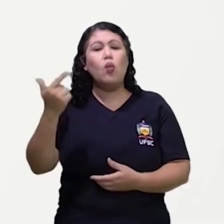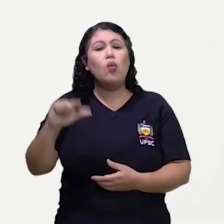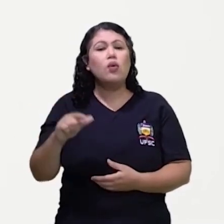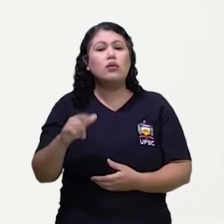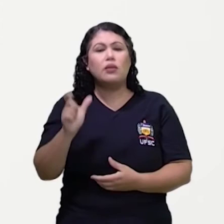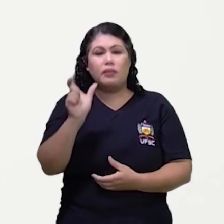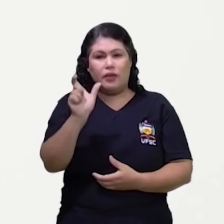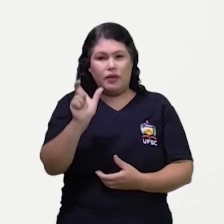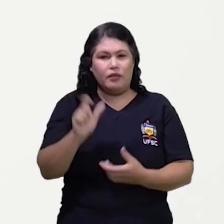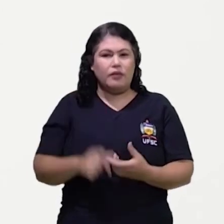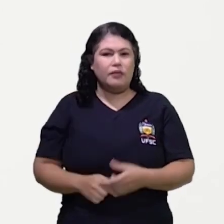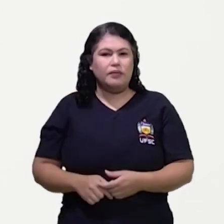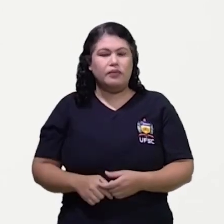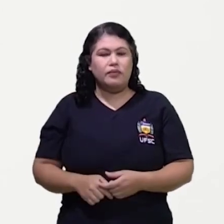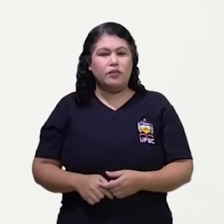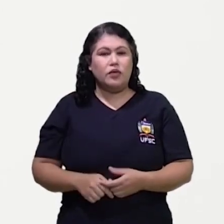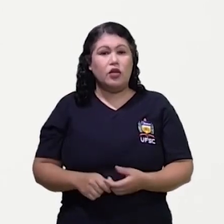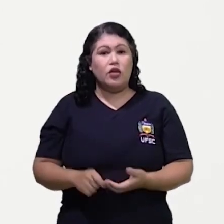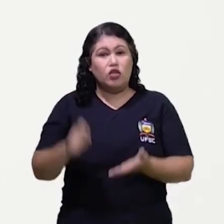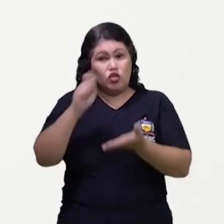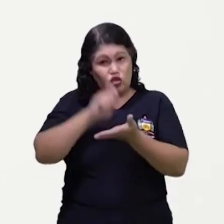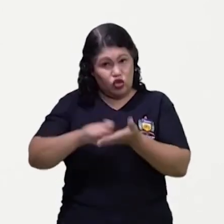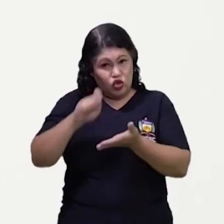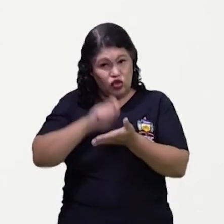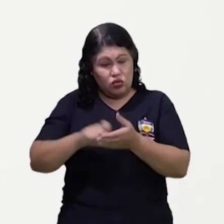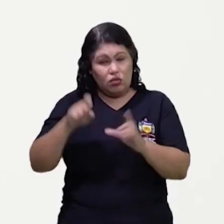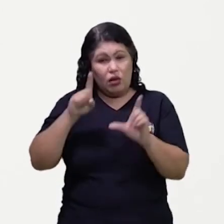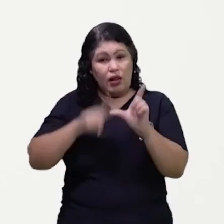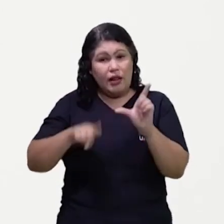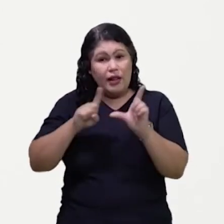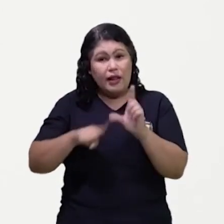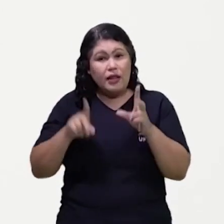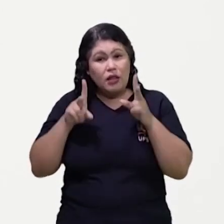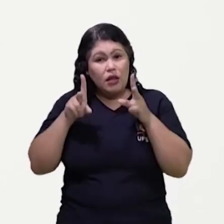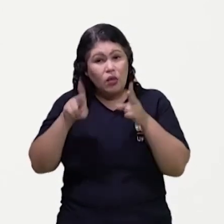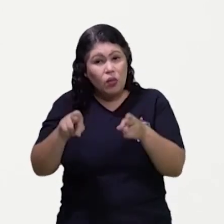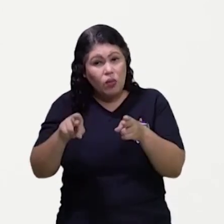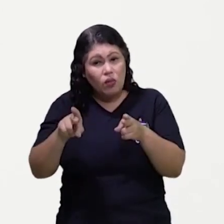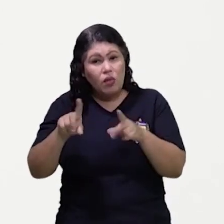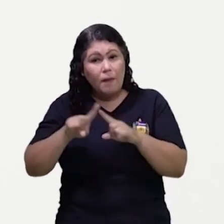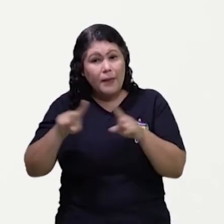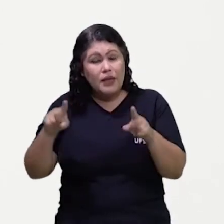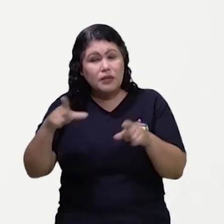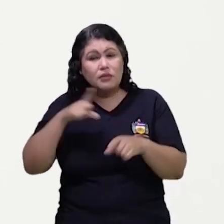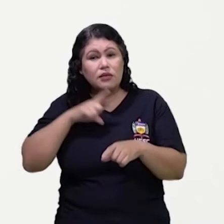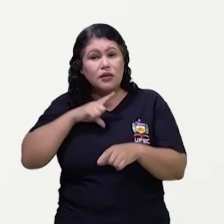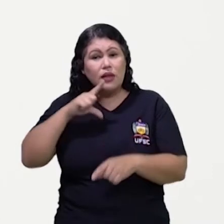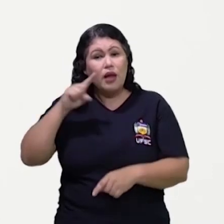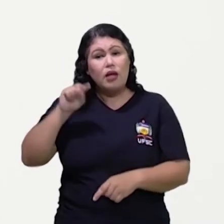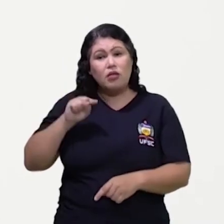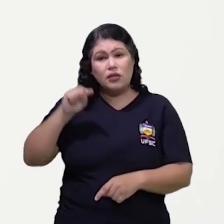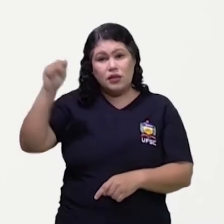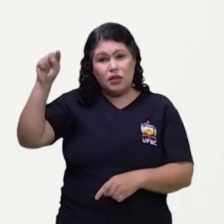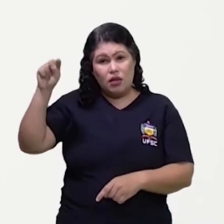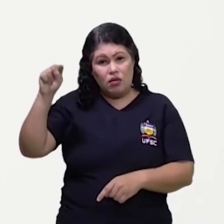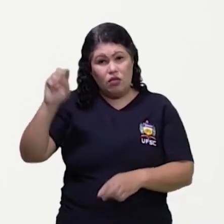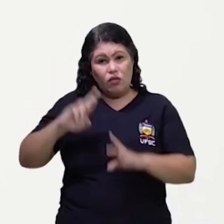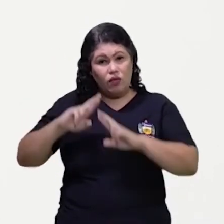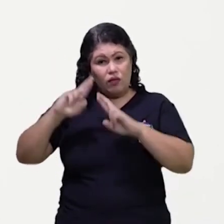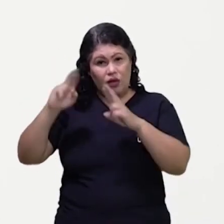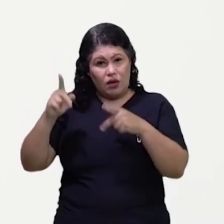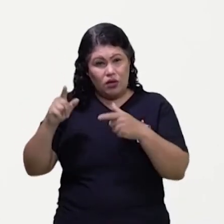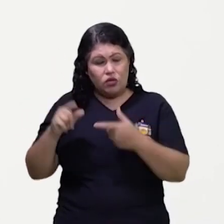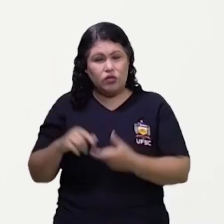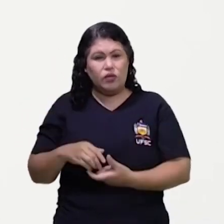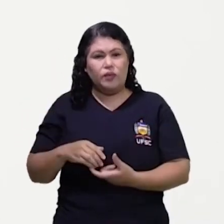que também se escreve da mesma forma que sábia. Só que a sílaba tônica aqui é aqui, ó.